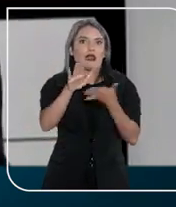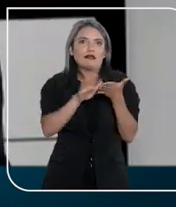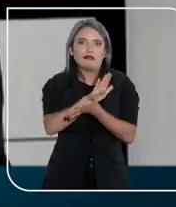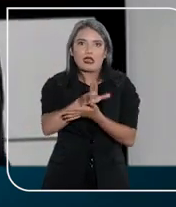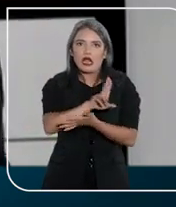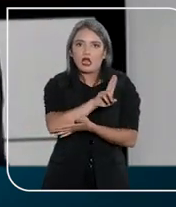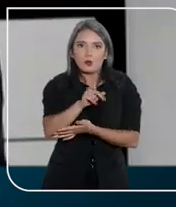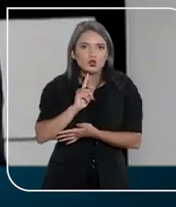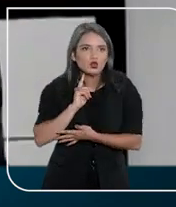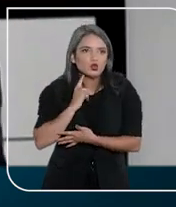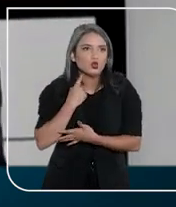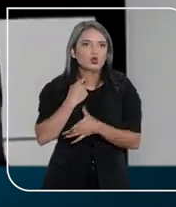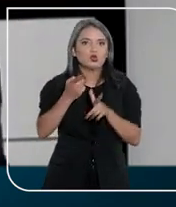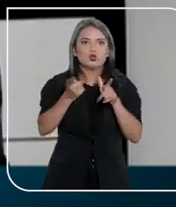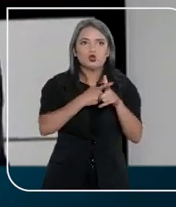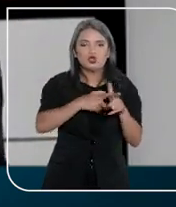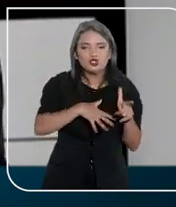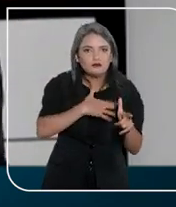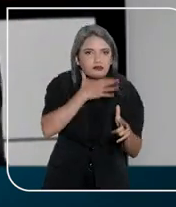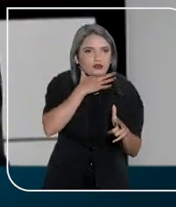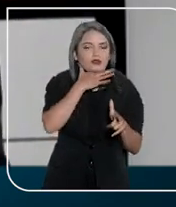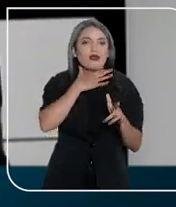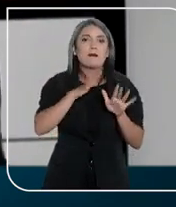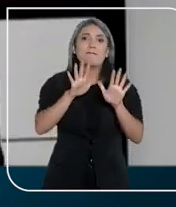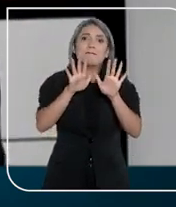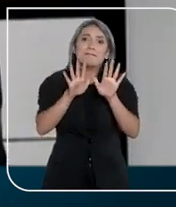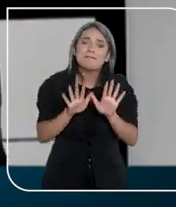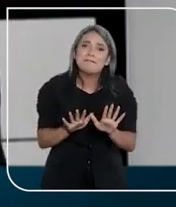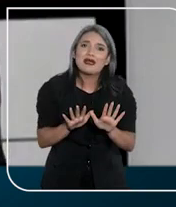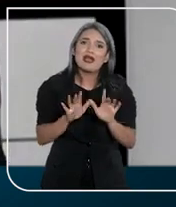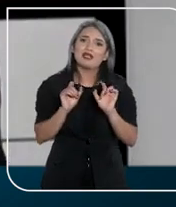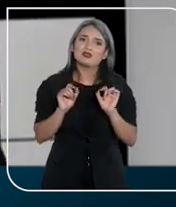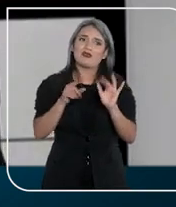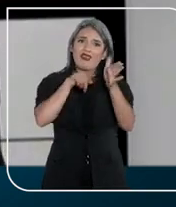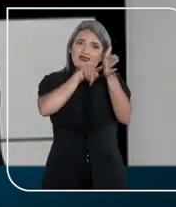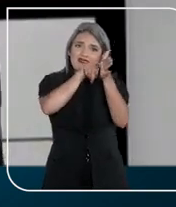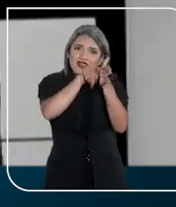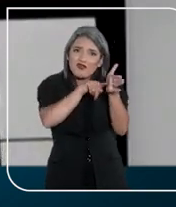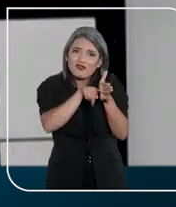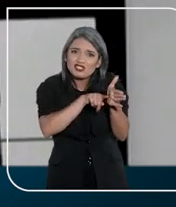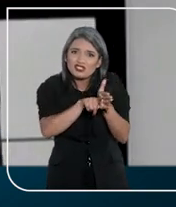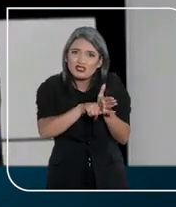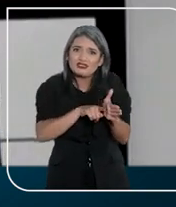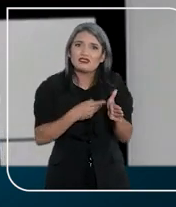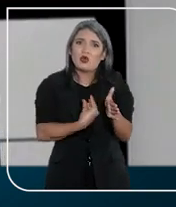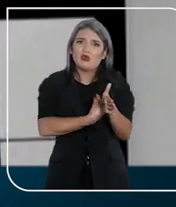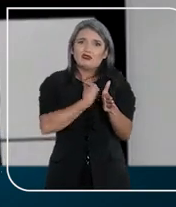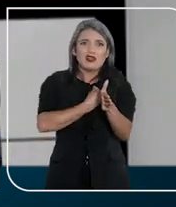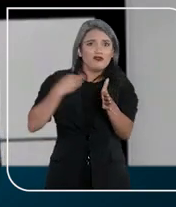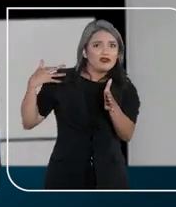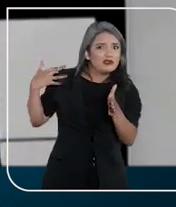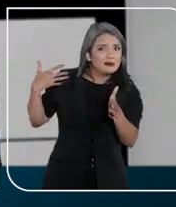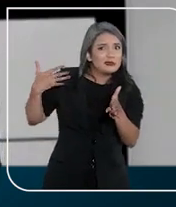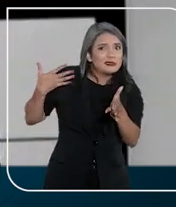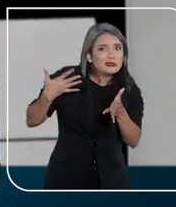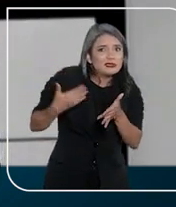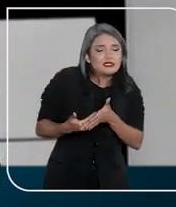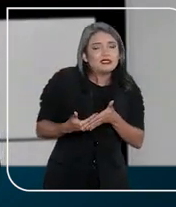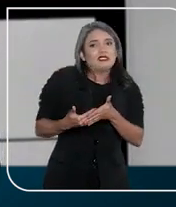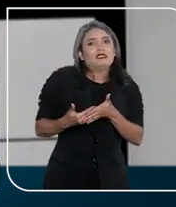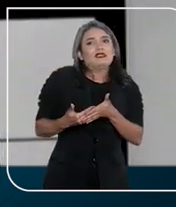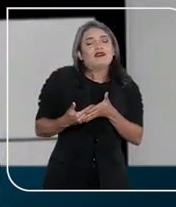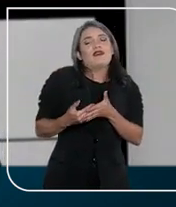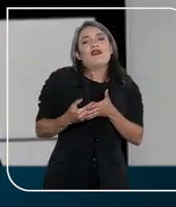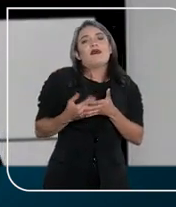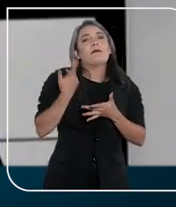que ele não tenha dívidas, como você bem falou. Mas é que a investigação social, como bem elencou o professor Fábio, ela